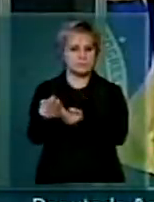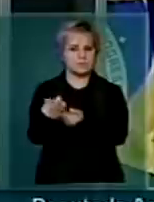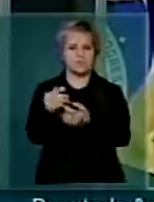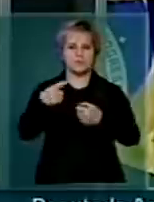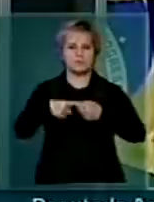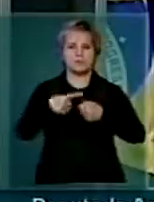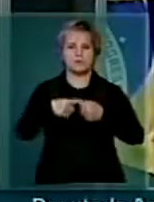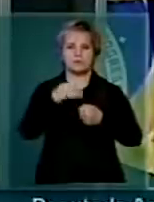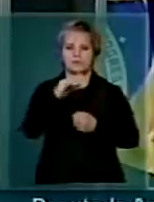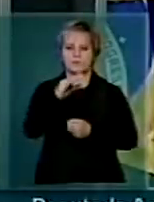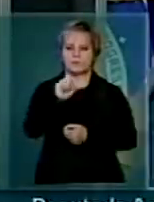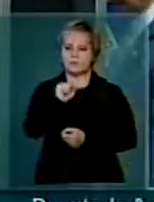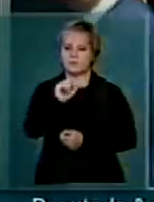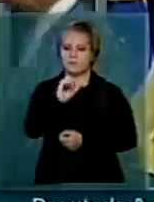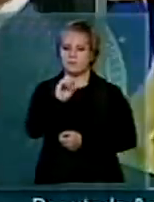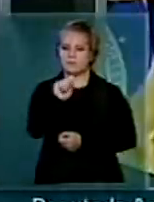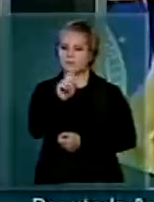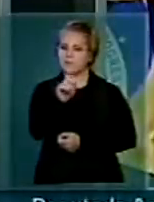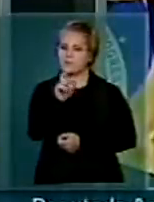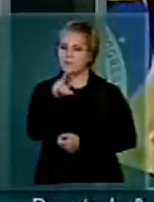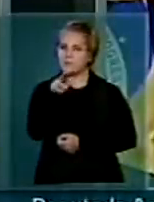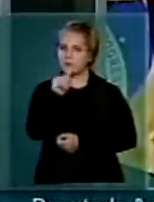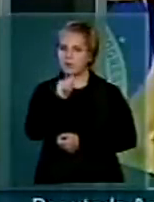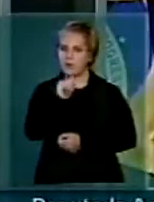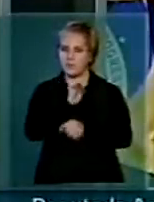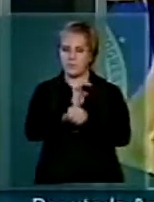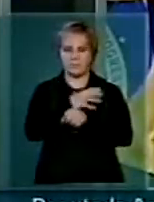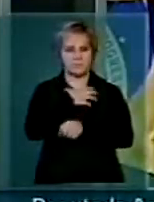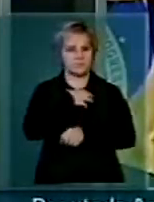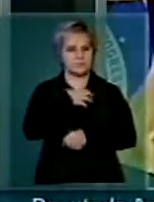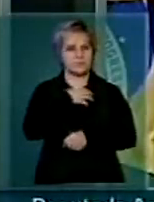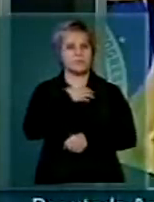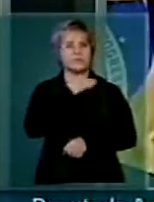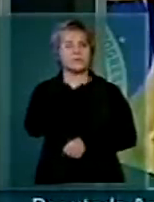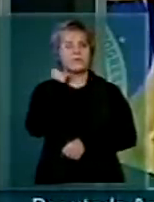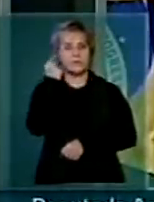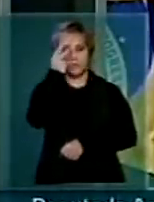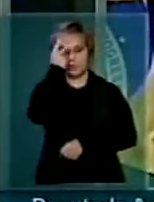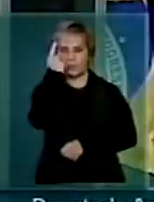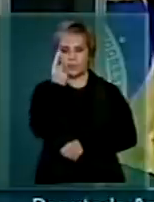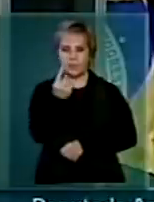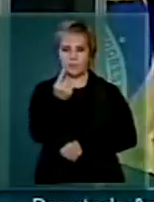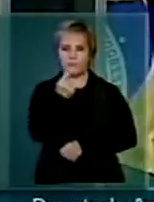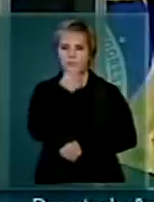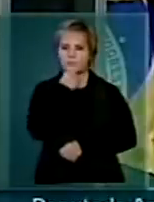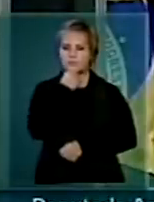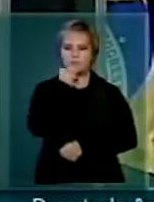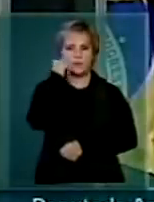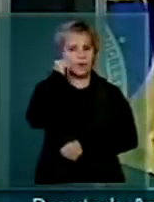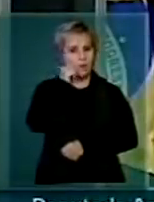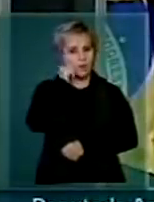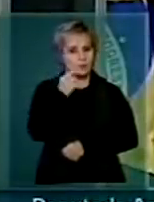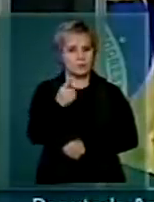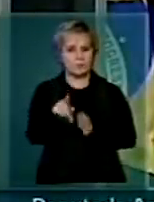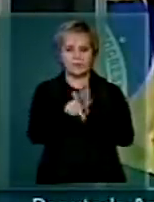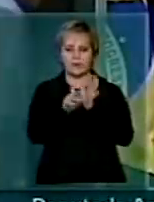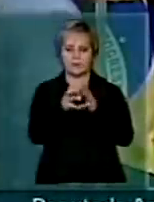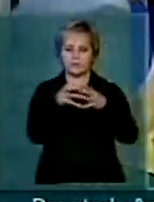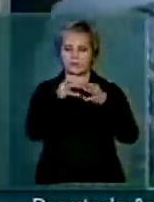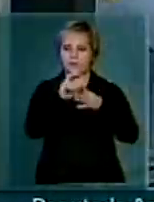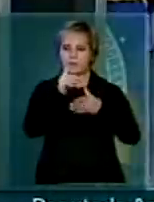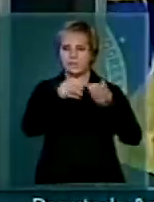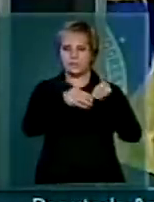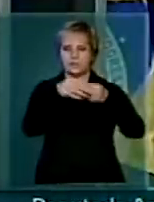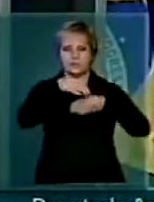cidade de Seabra, Bahia, que resultou na morte de um companheiro e uma companheira da direção nacional.